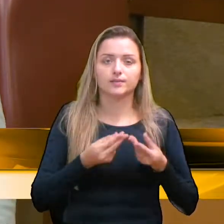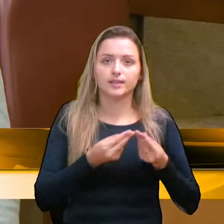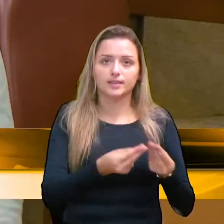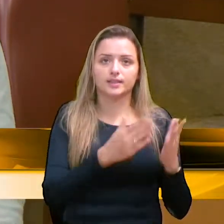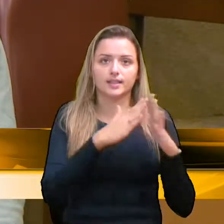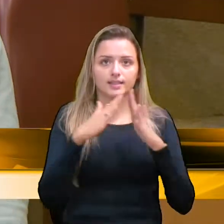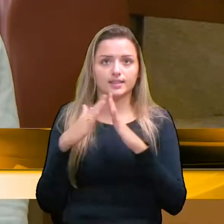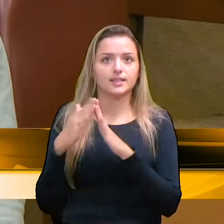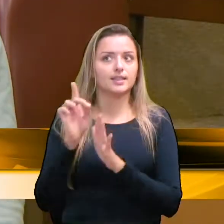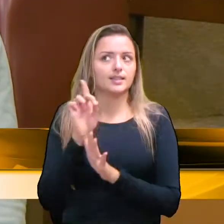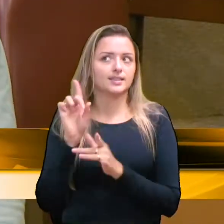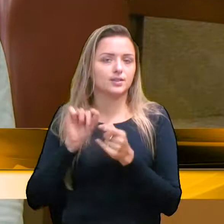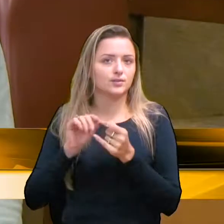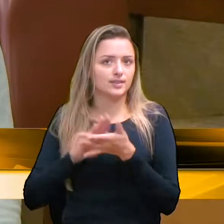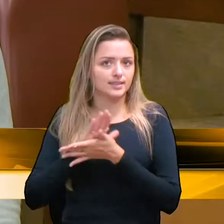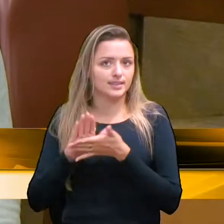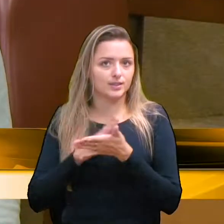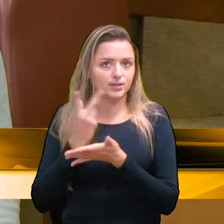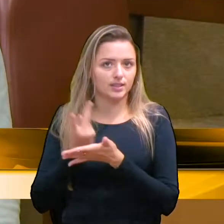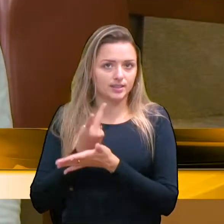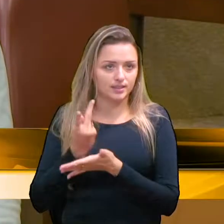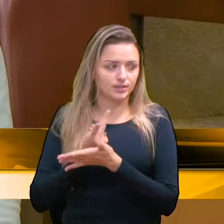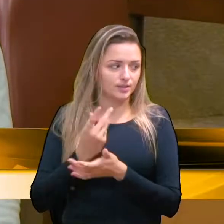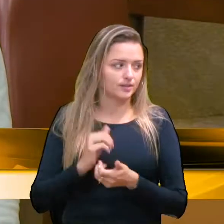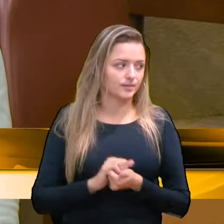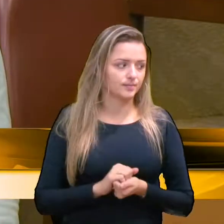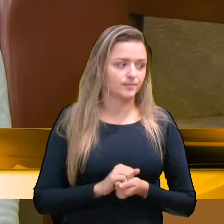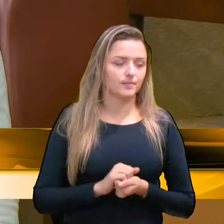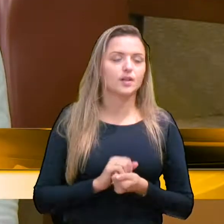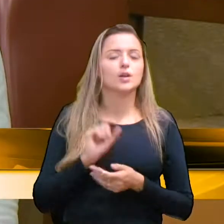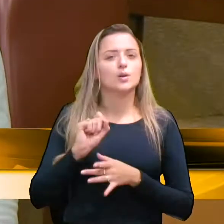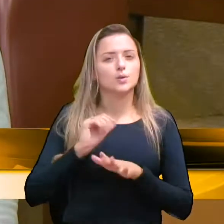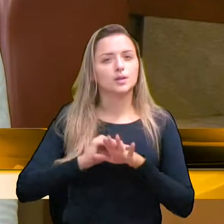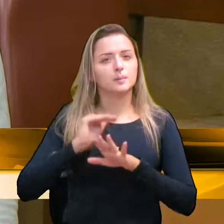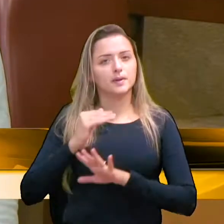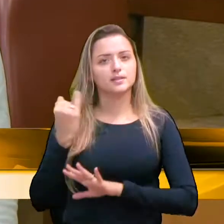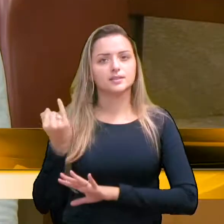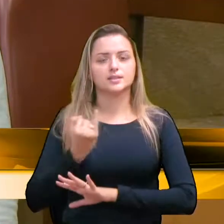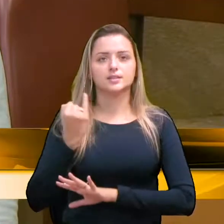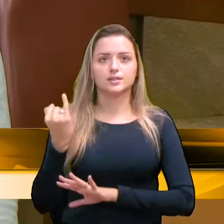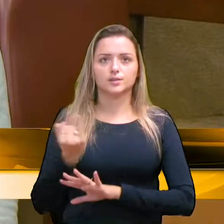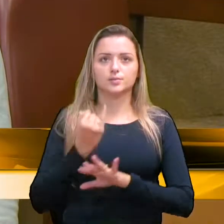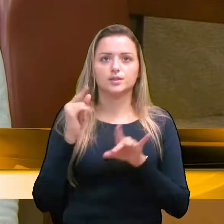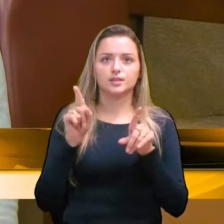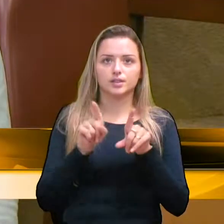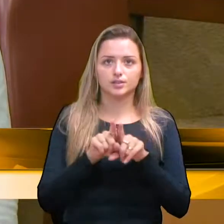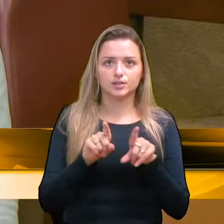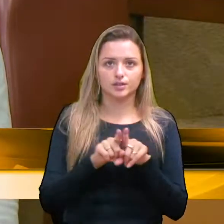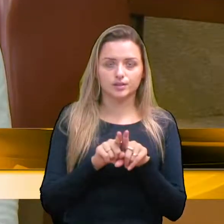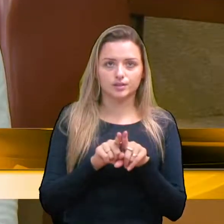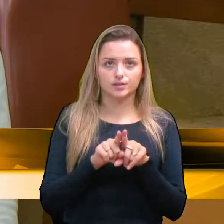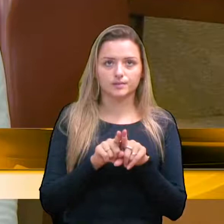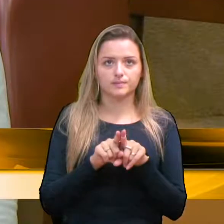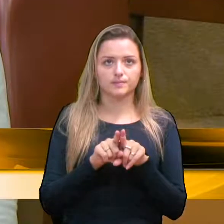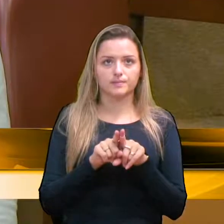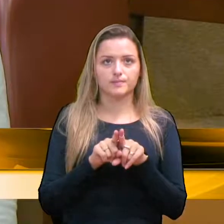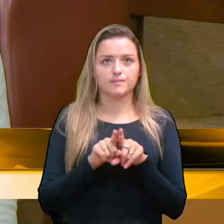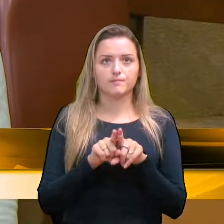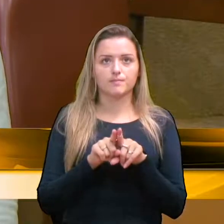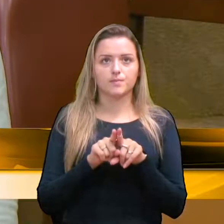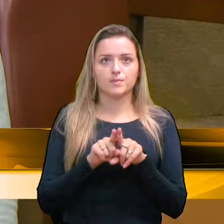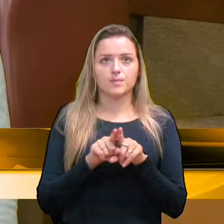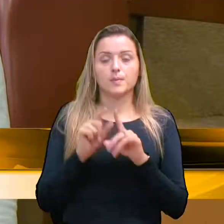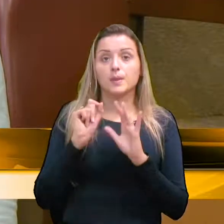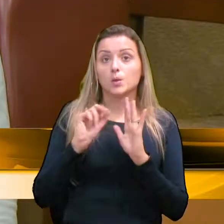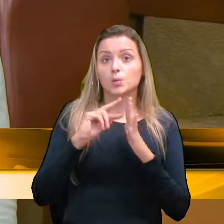estar fazendo nada de errado, né? E mais importante do que isso também é o fato